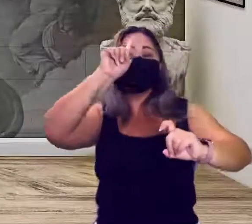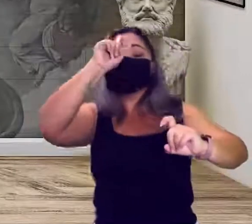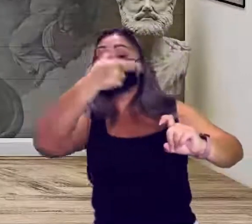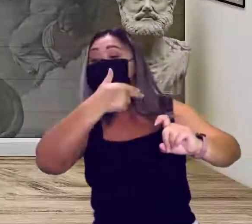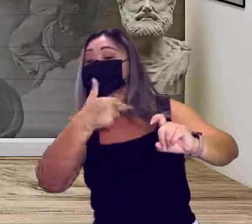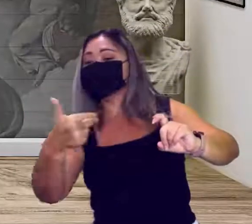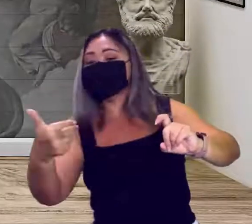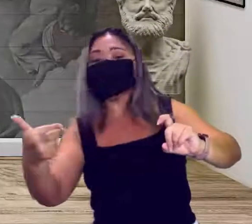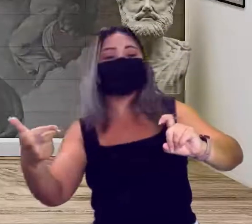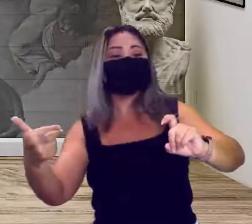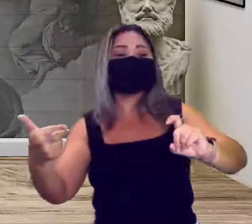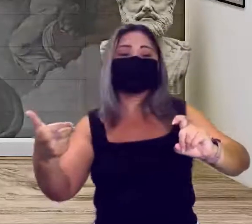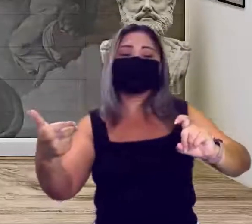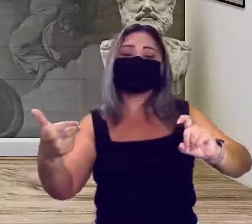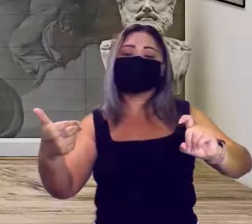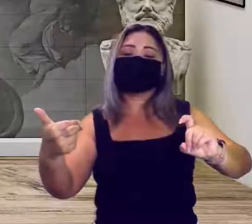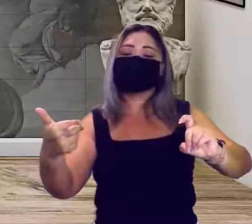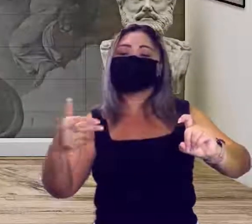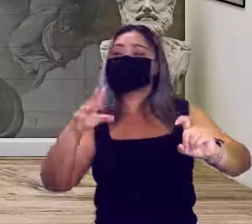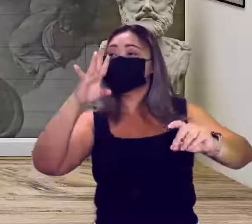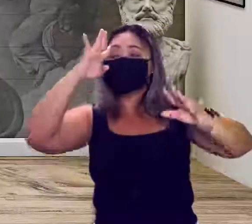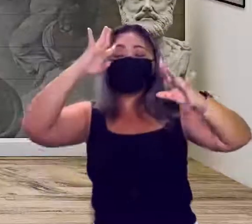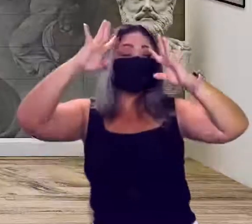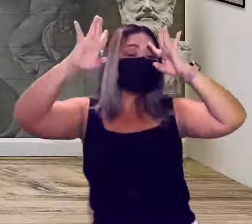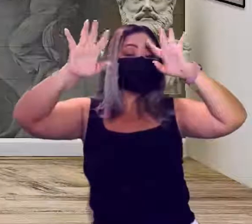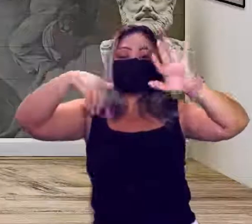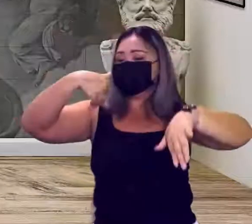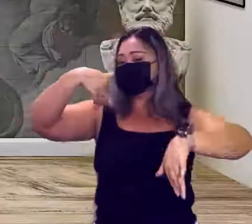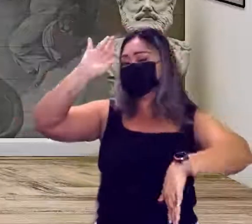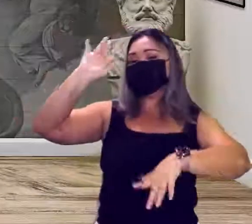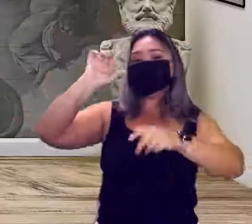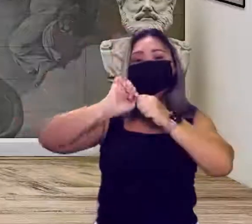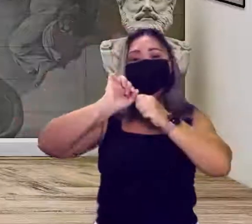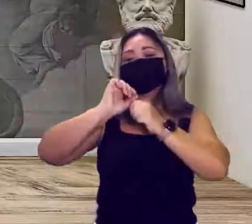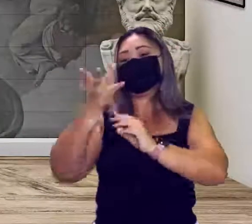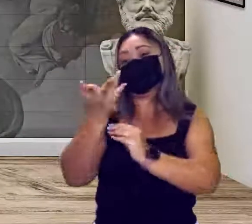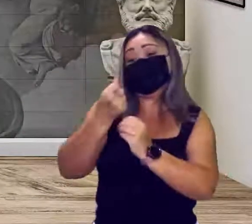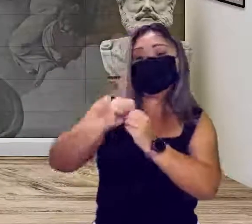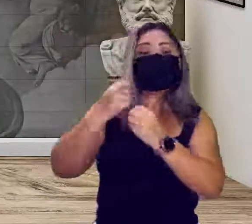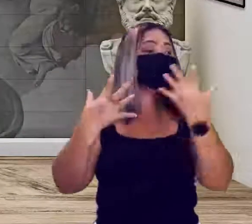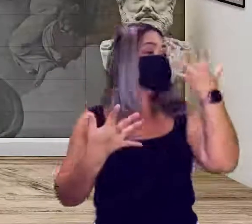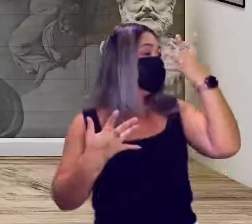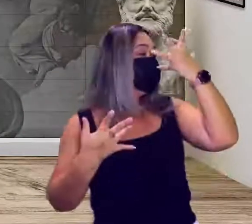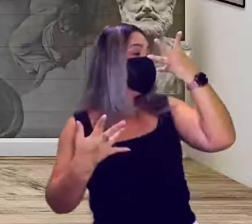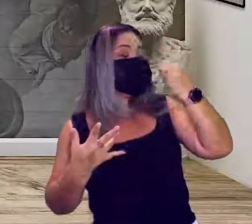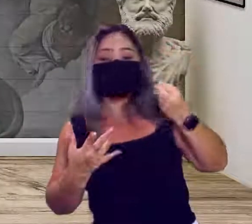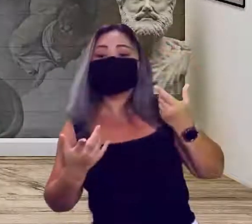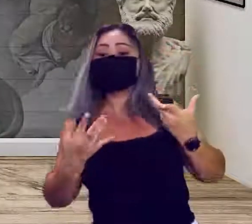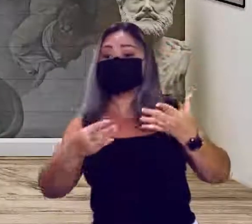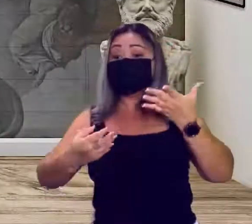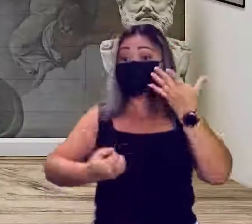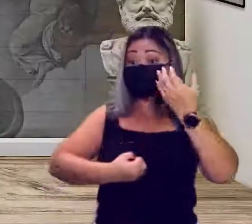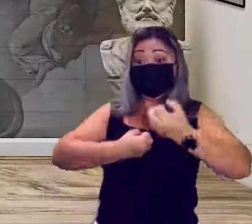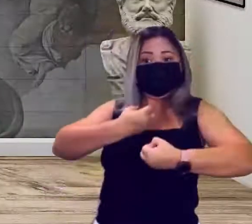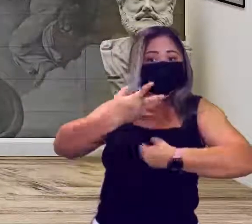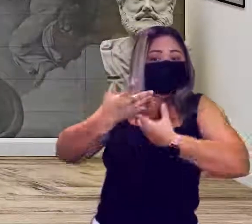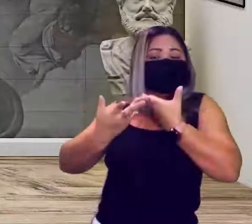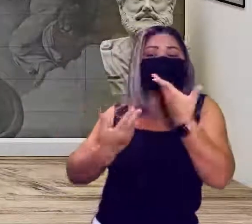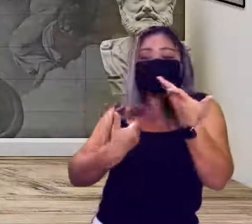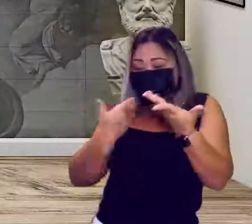né? A nossa imaginação vai além. Viu como as artes, né, a beleza, né, a poesia, etc.,